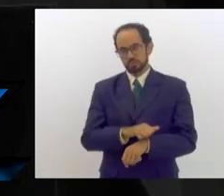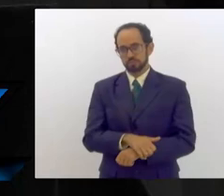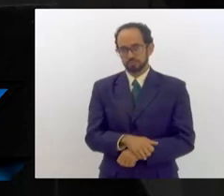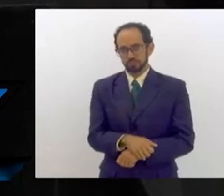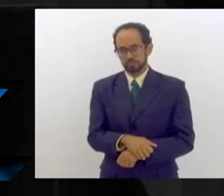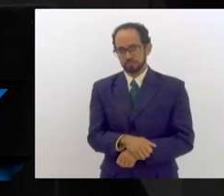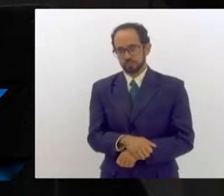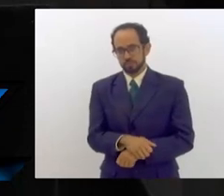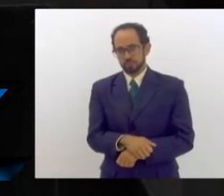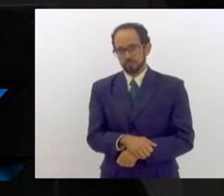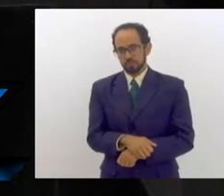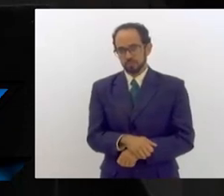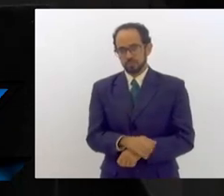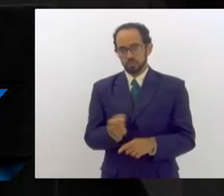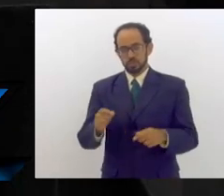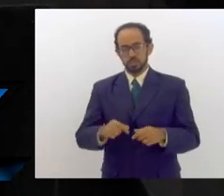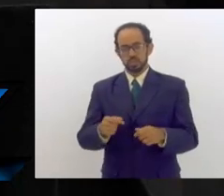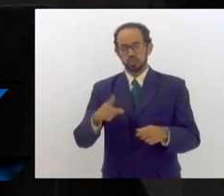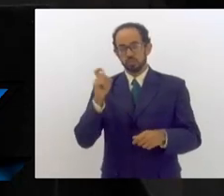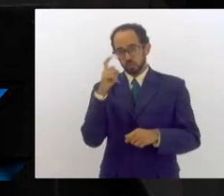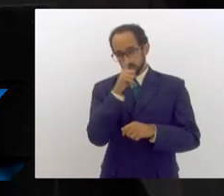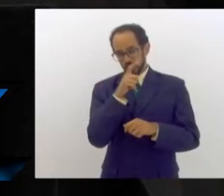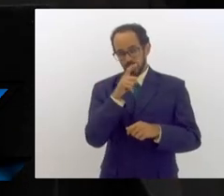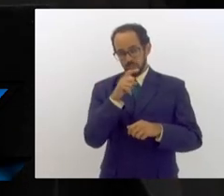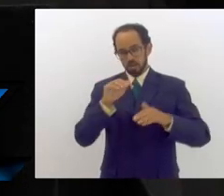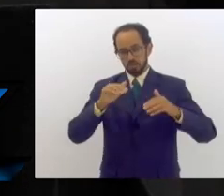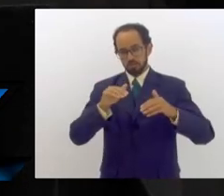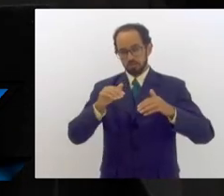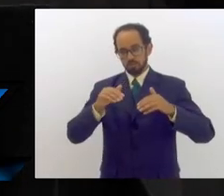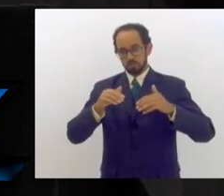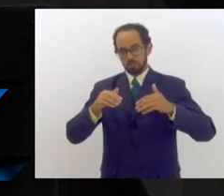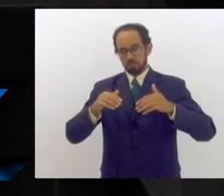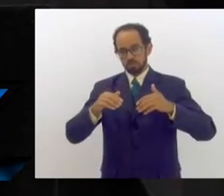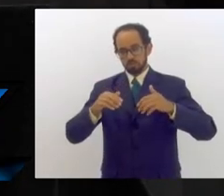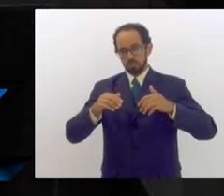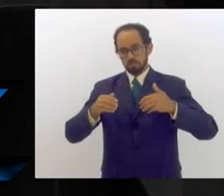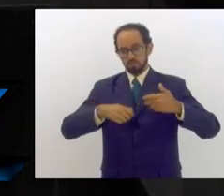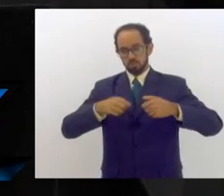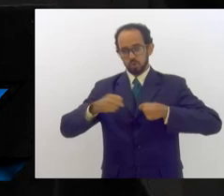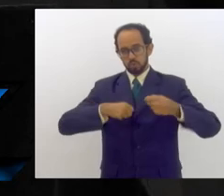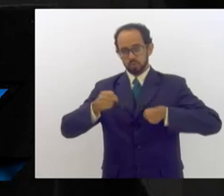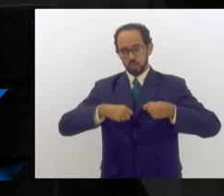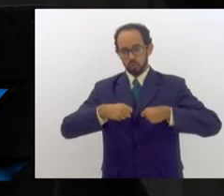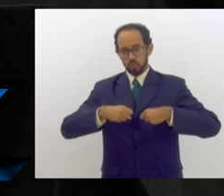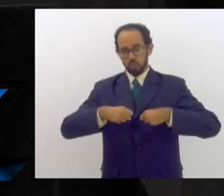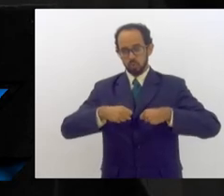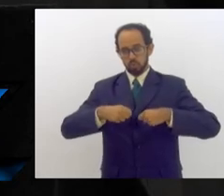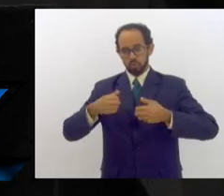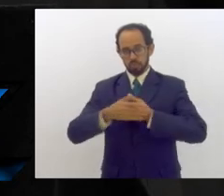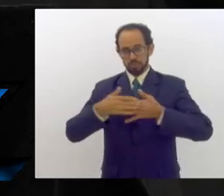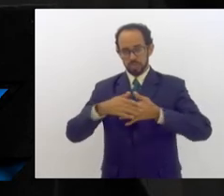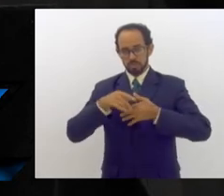que quem viabilizava o processo produtivo numa cidade era o transporte